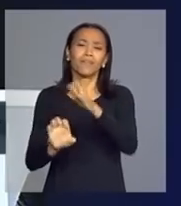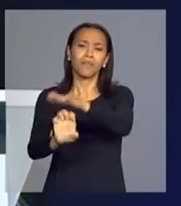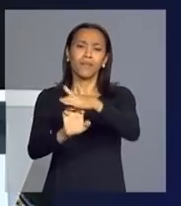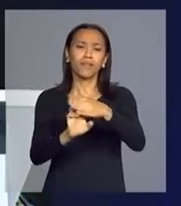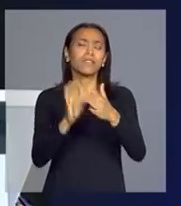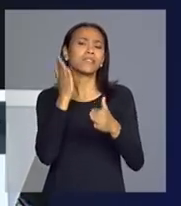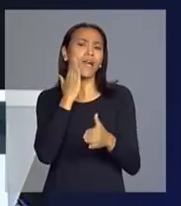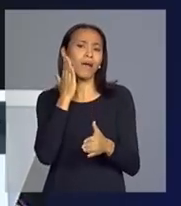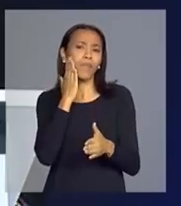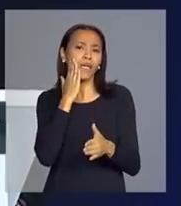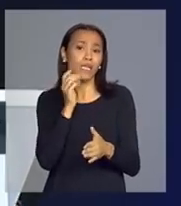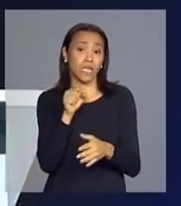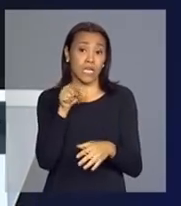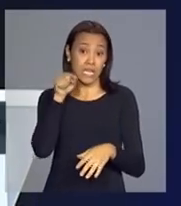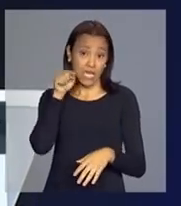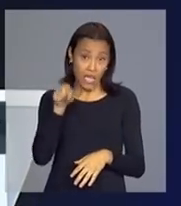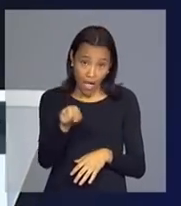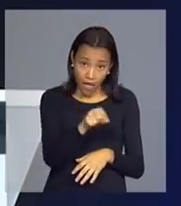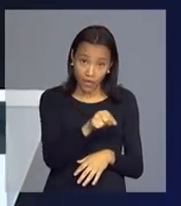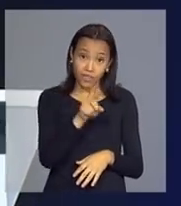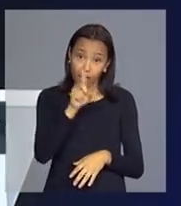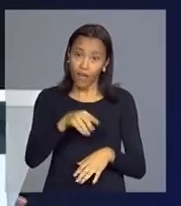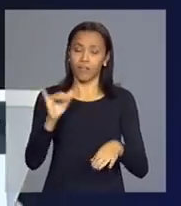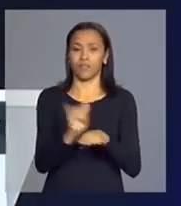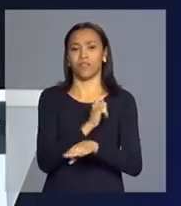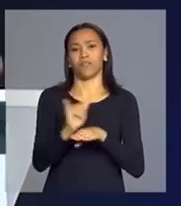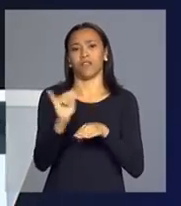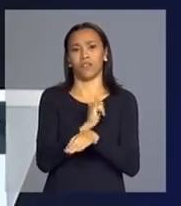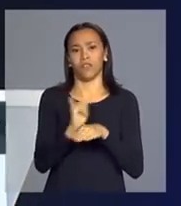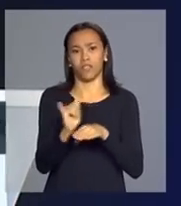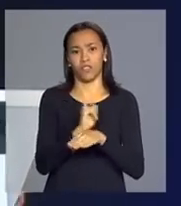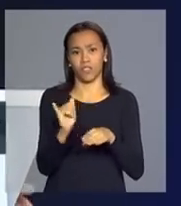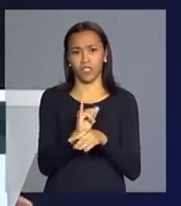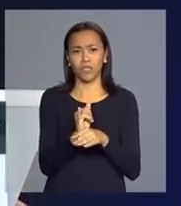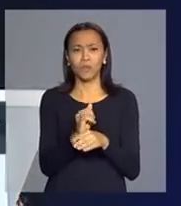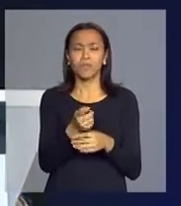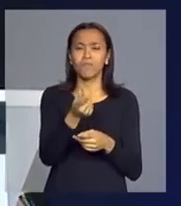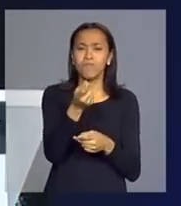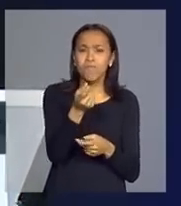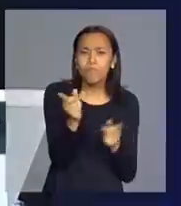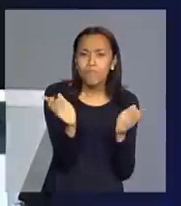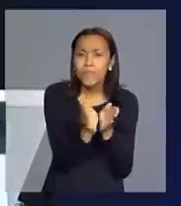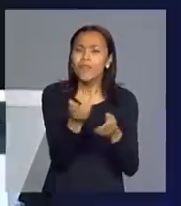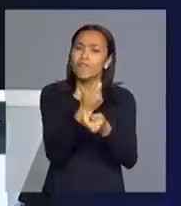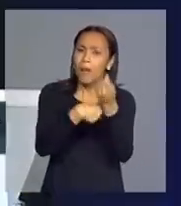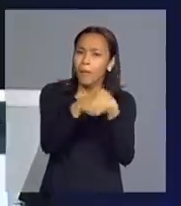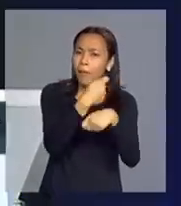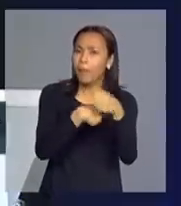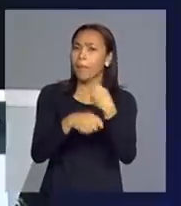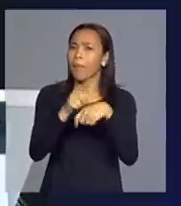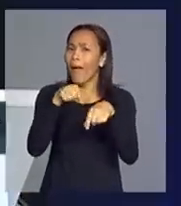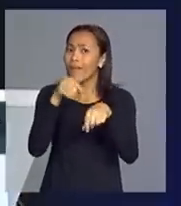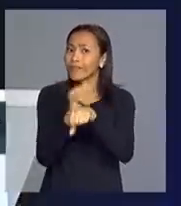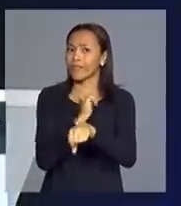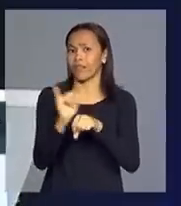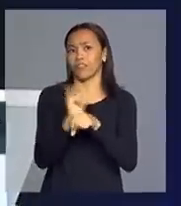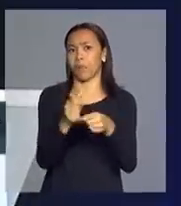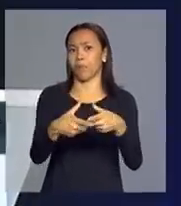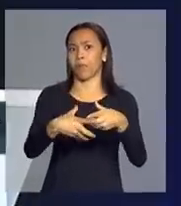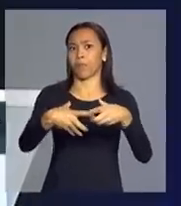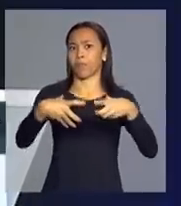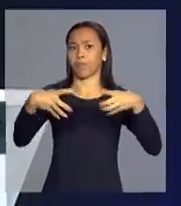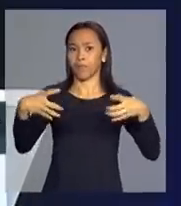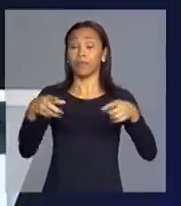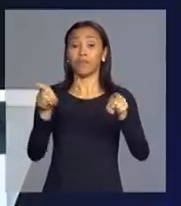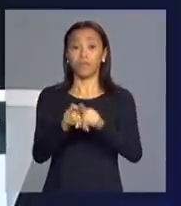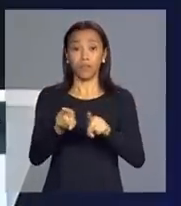reconhecêssemos que esta é uma questão estratégica. A questão dos pequenos negócios é uma questão estratégica e uma